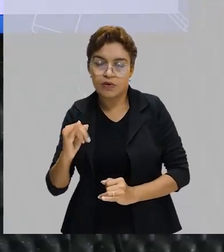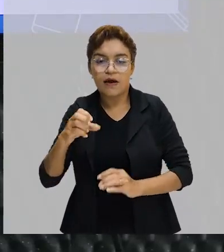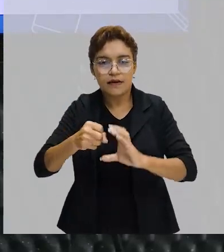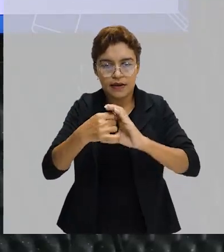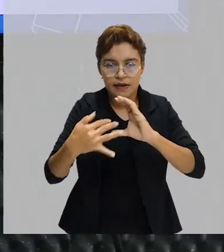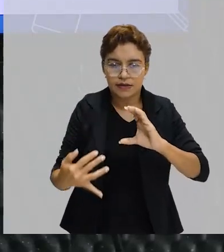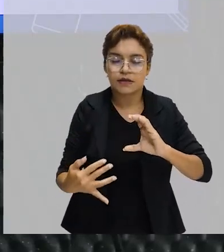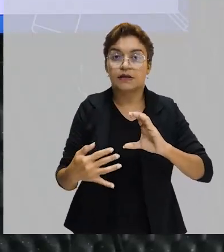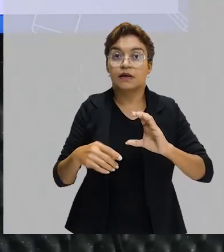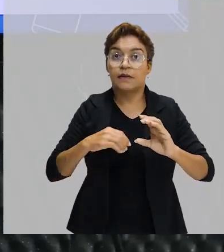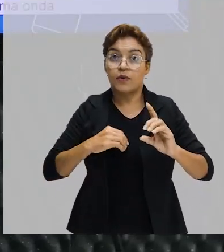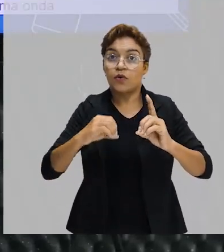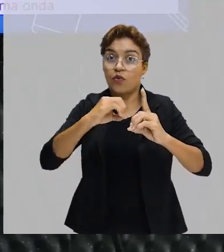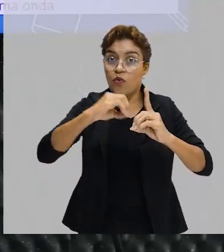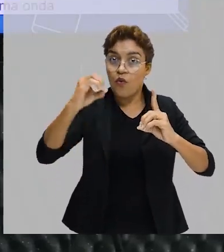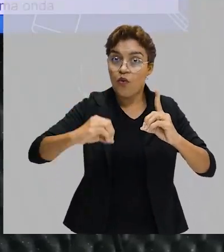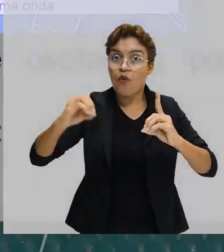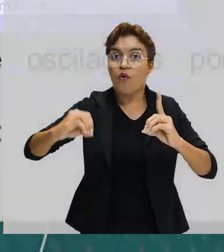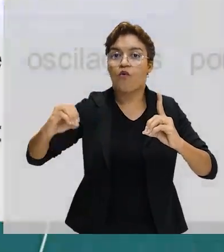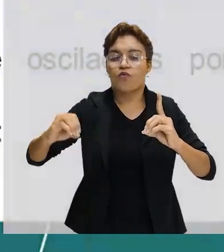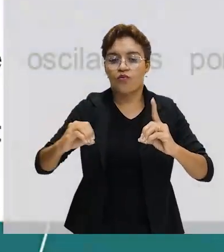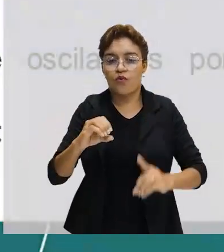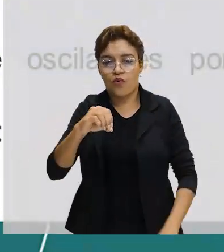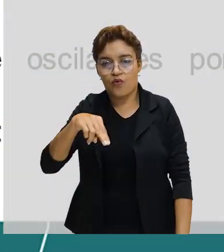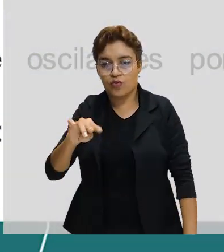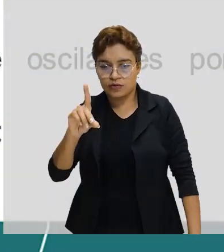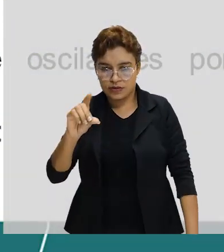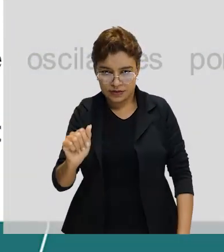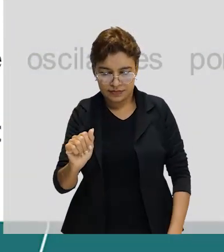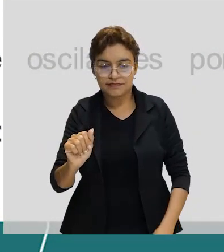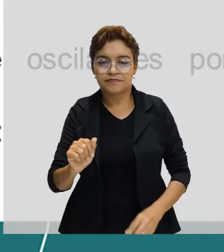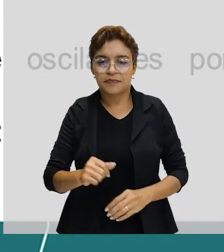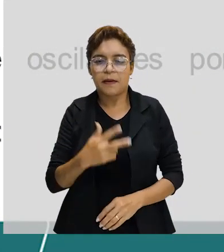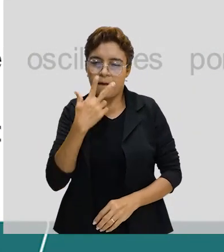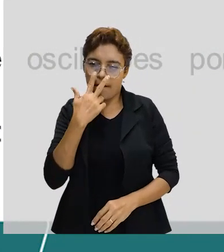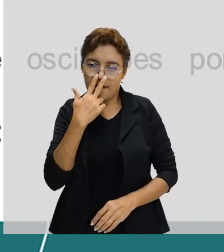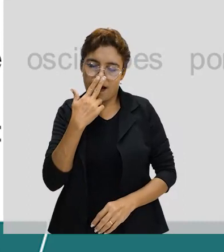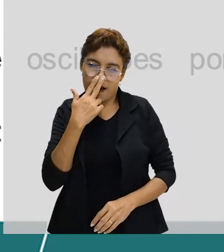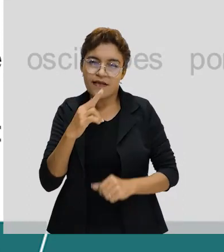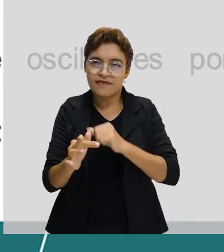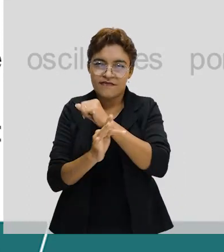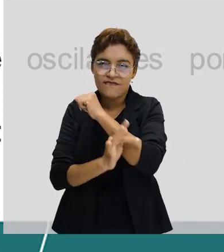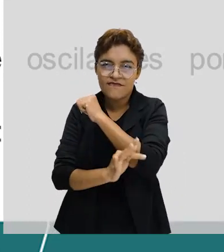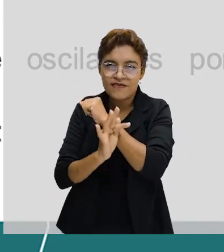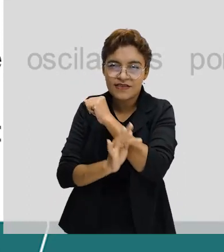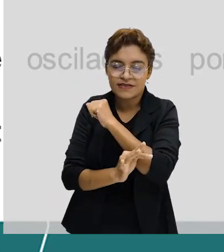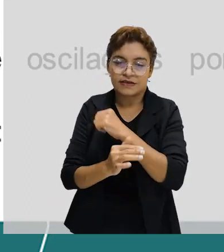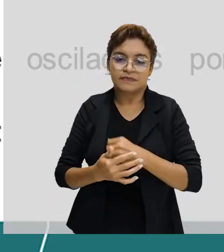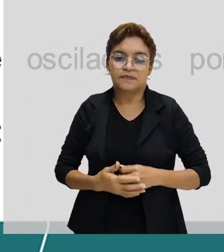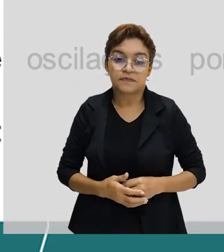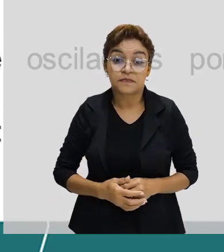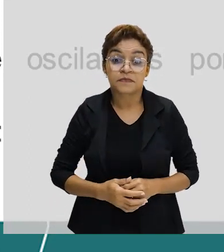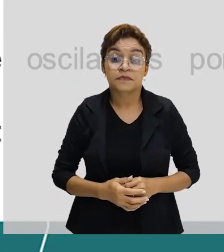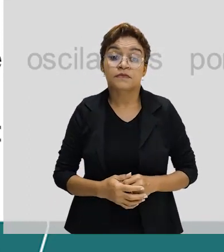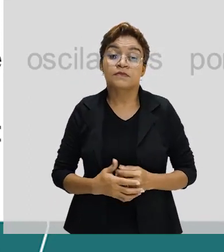de onda. E aí aqui é um pouquinho de física, tudo bem, turminha? As